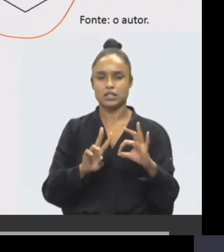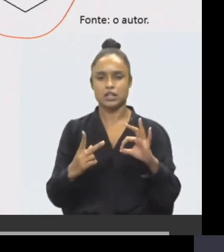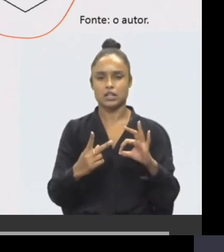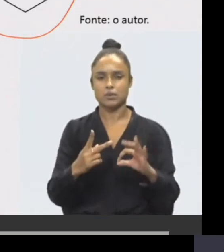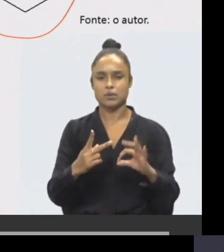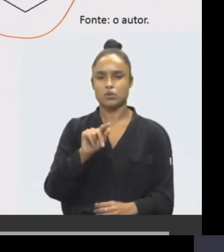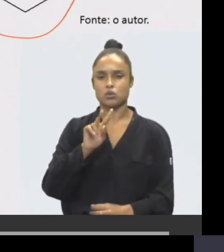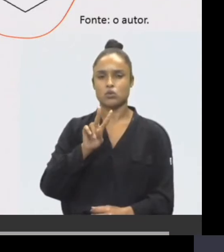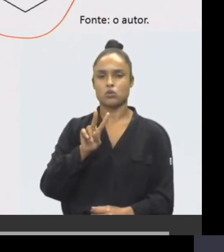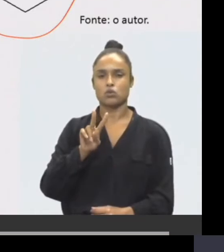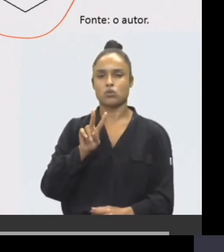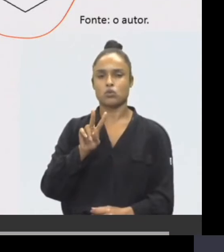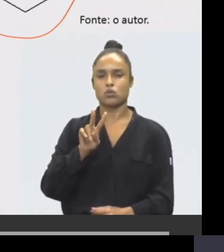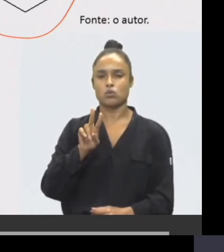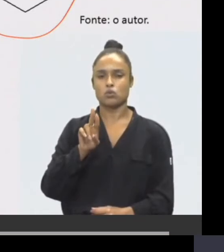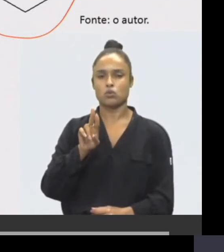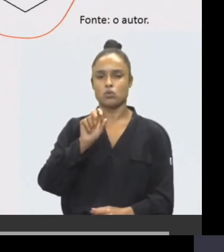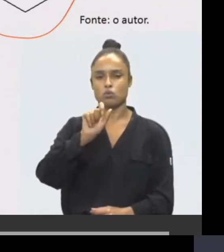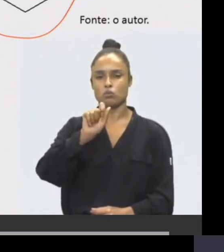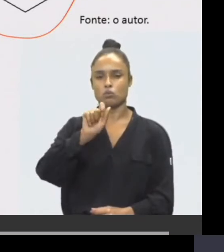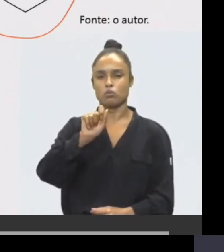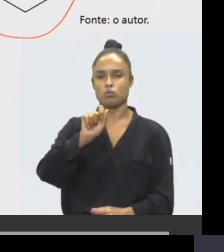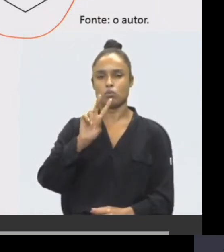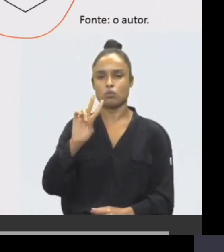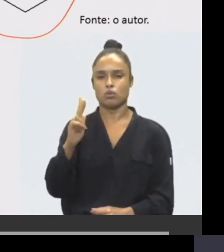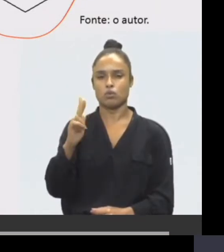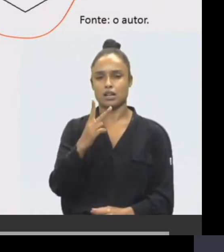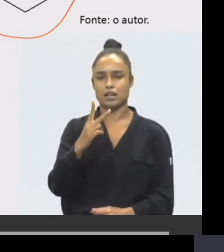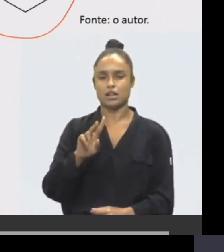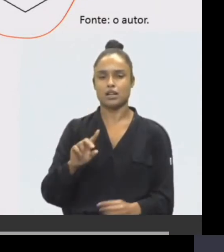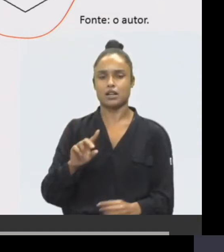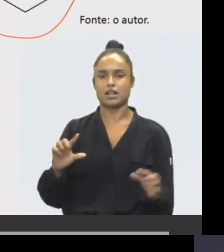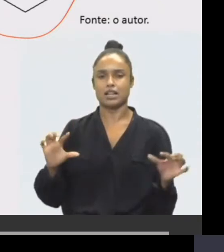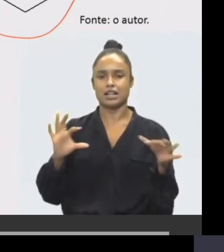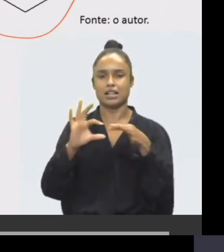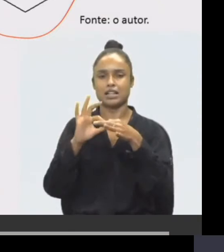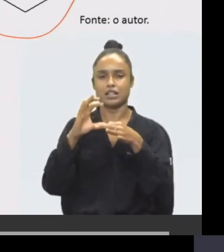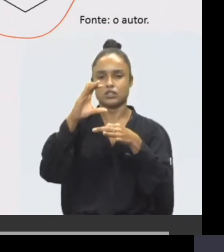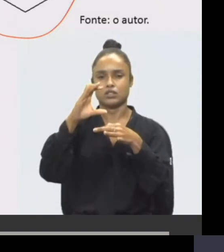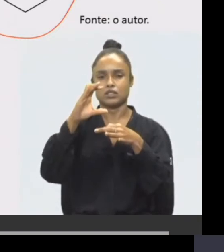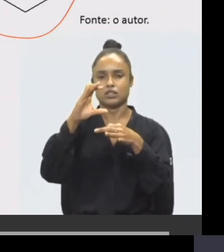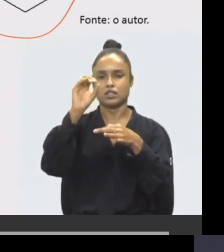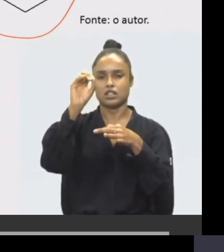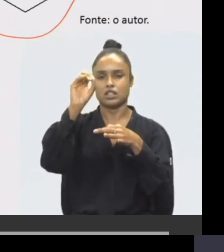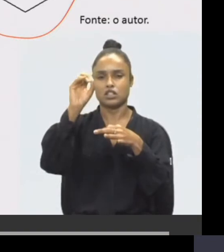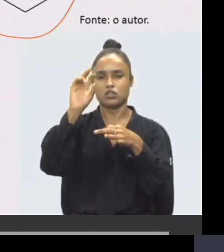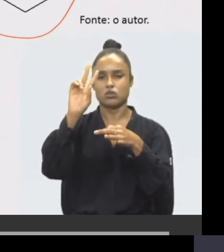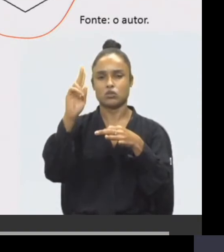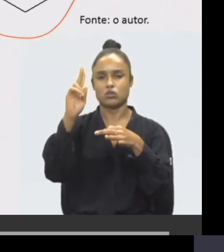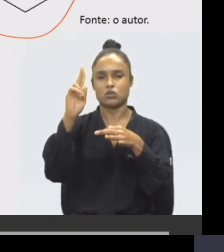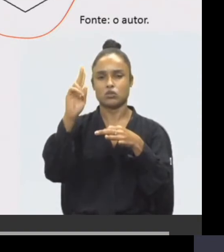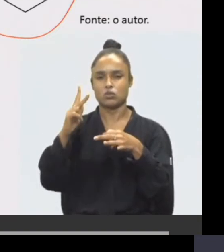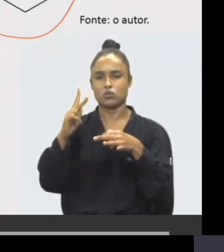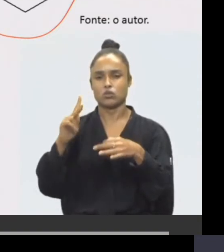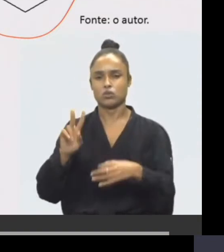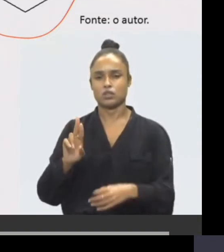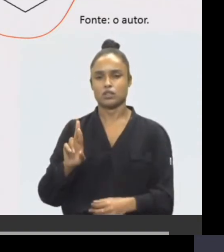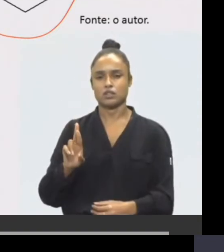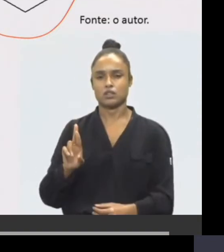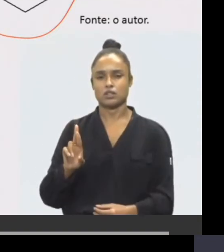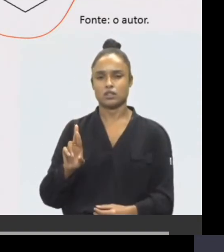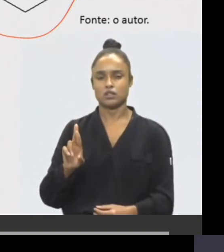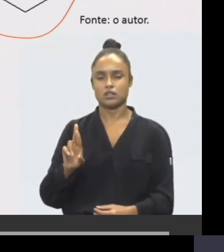nós temos que esse grupamento se encontra no meio da cadeia, sendo que nós podemos ter dois grupamentos diferentes.